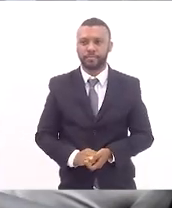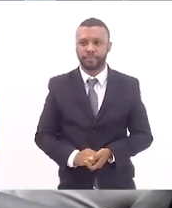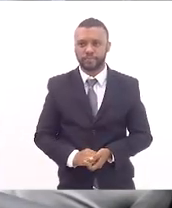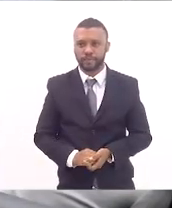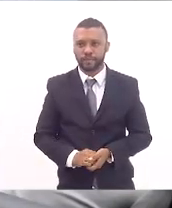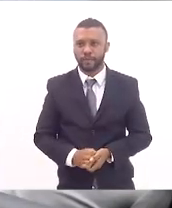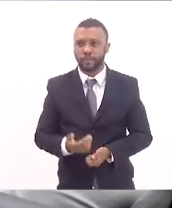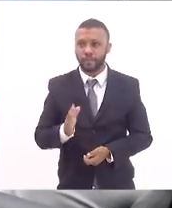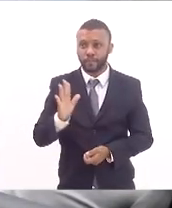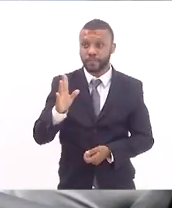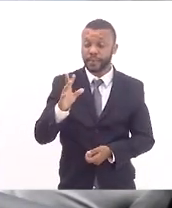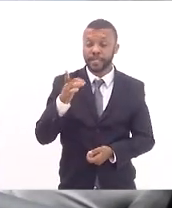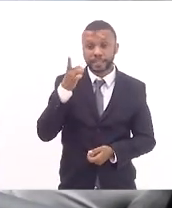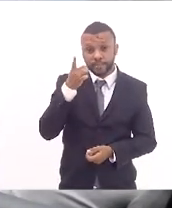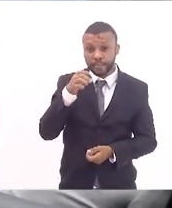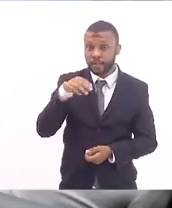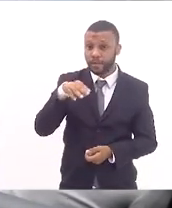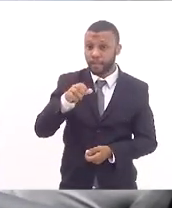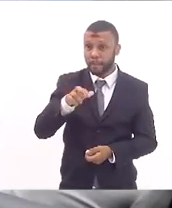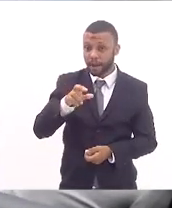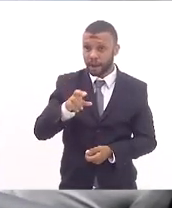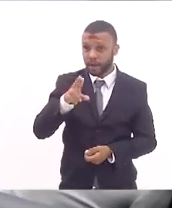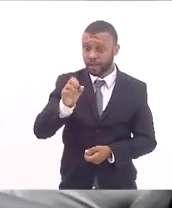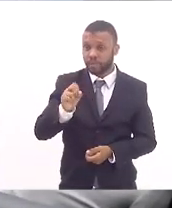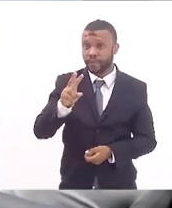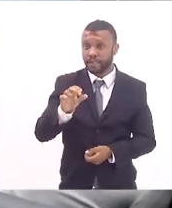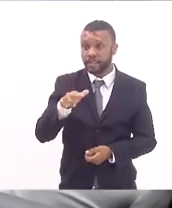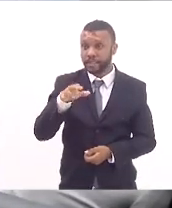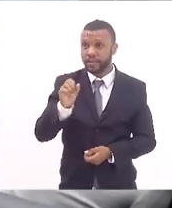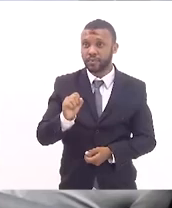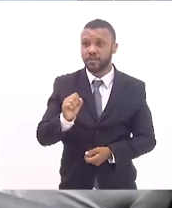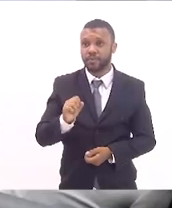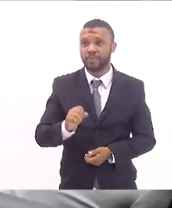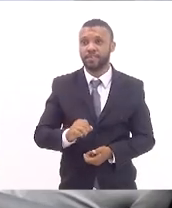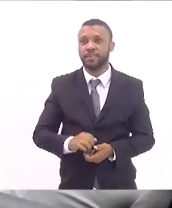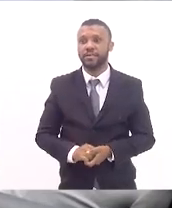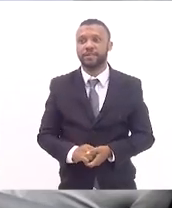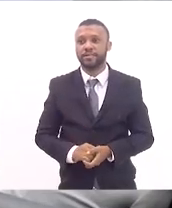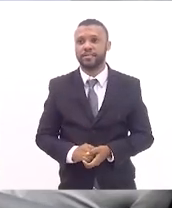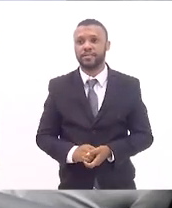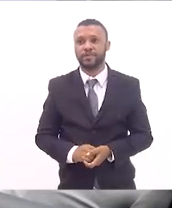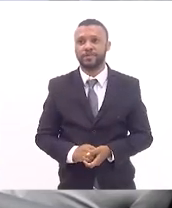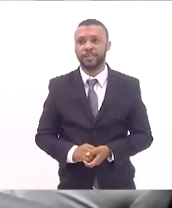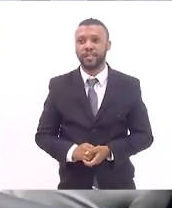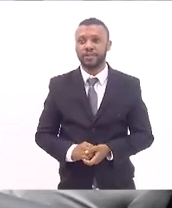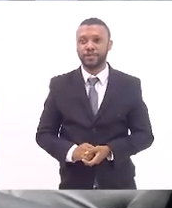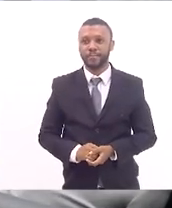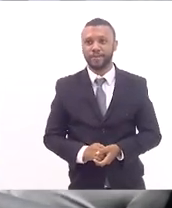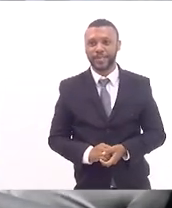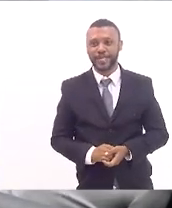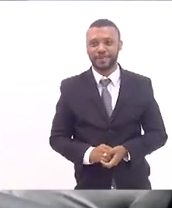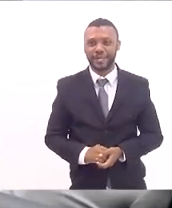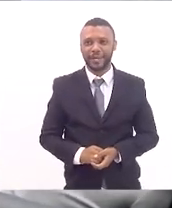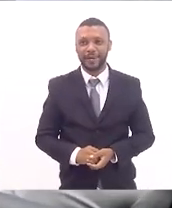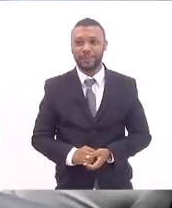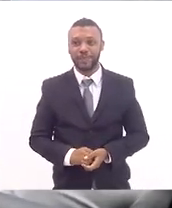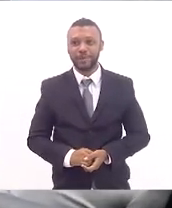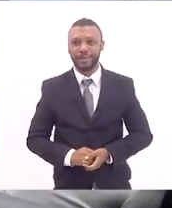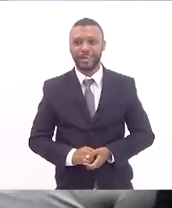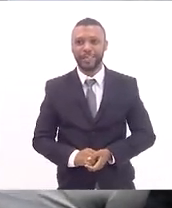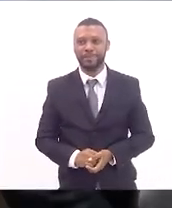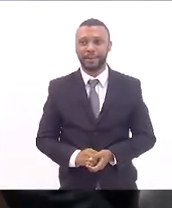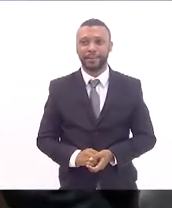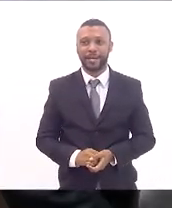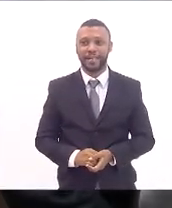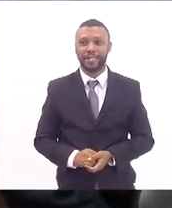É voltado Marcus Vinicius presidente do parabenizar deputada Martha Rocha pela pela